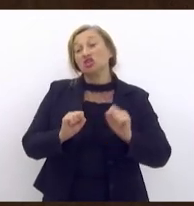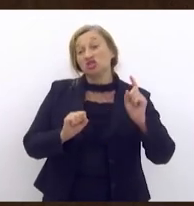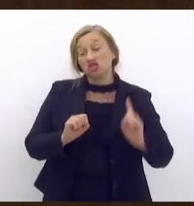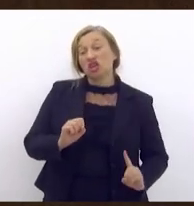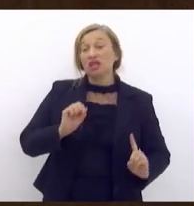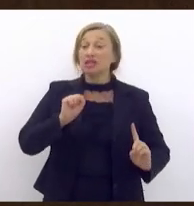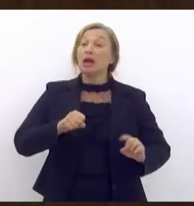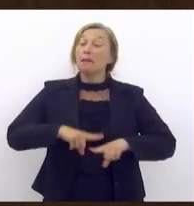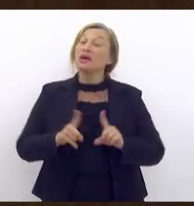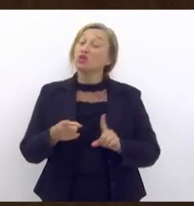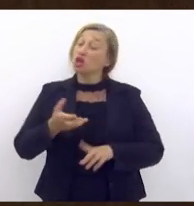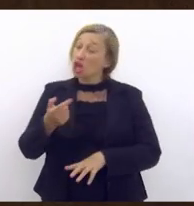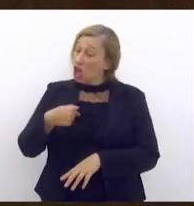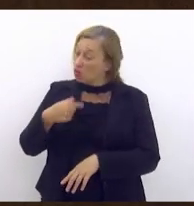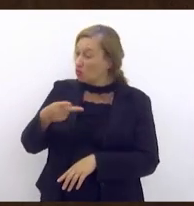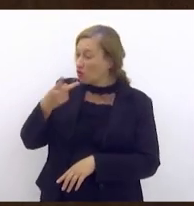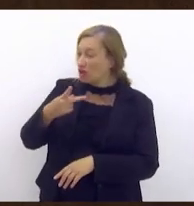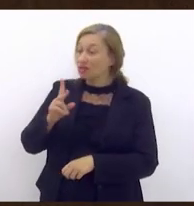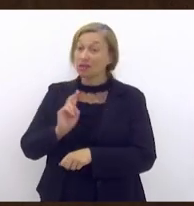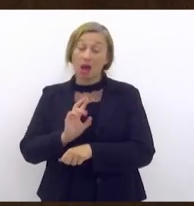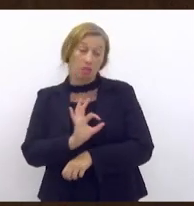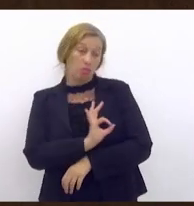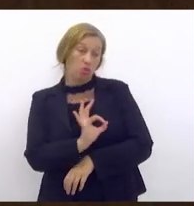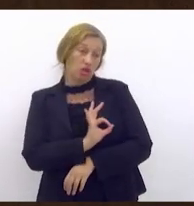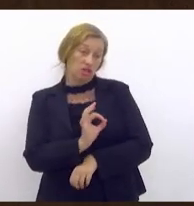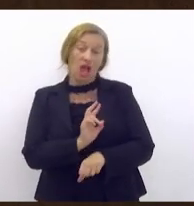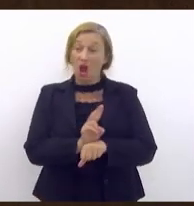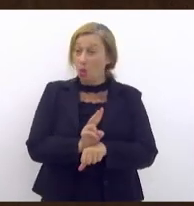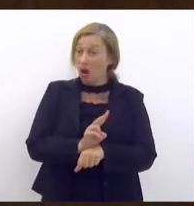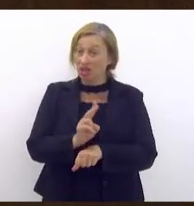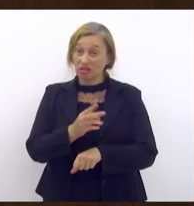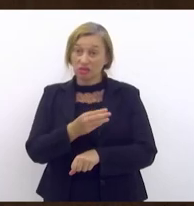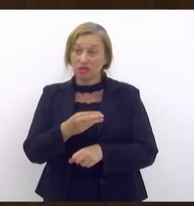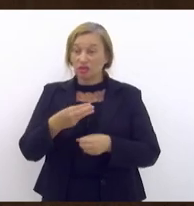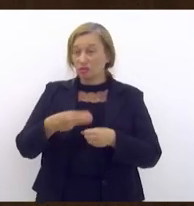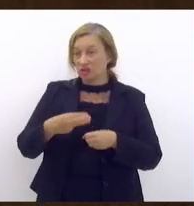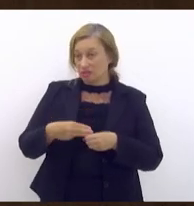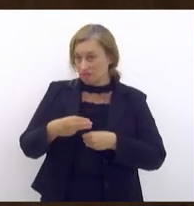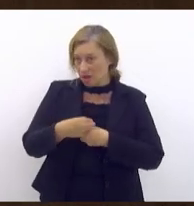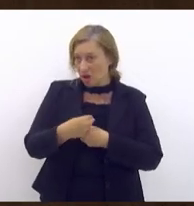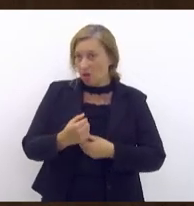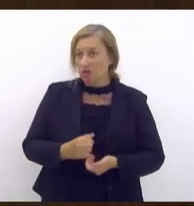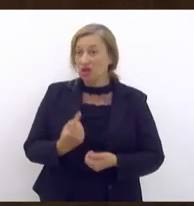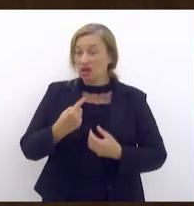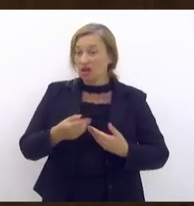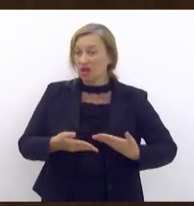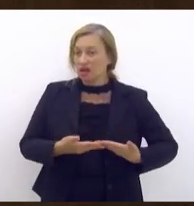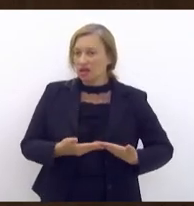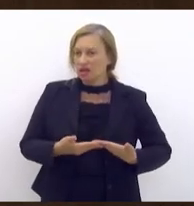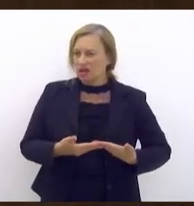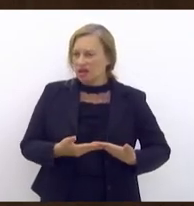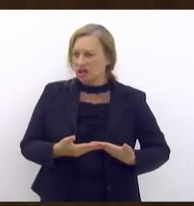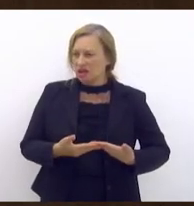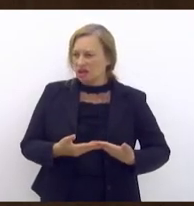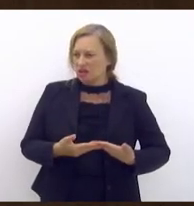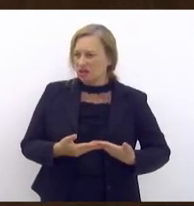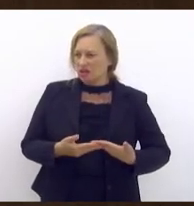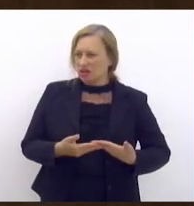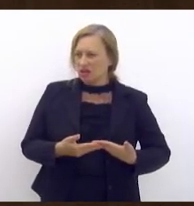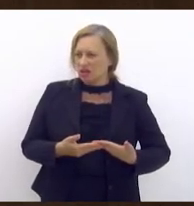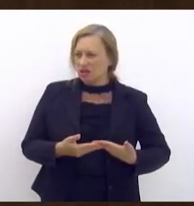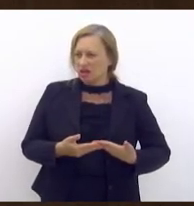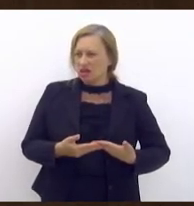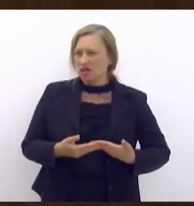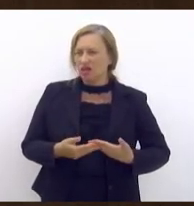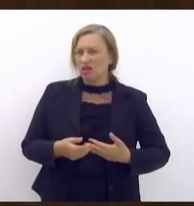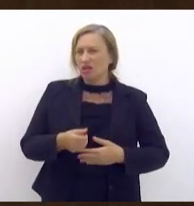estou questionando é da polícia, é da Guarda Municipal levar o material do pessoal embora, que estava aproveitando o feriado